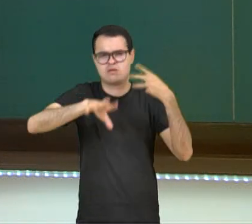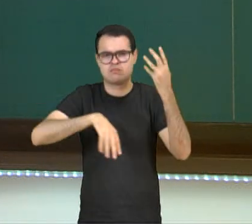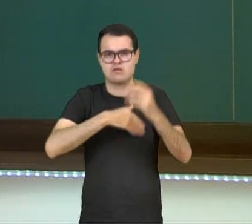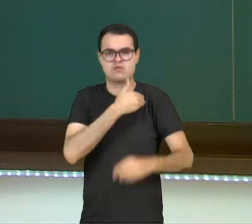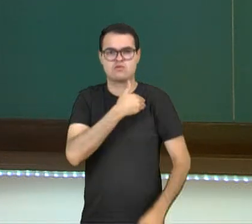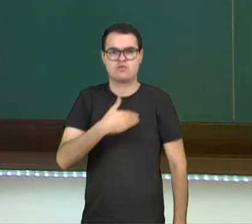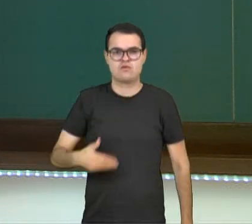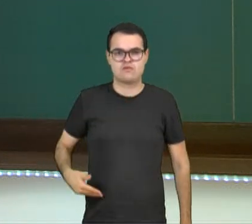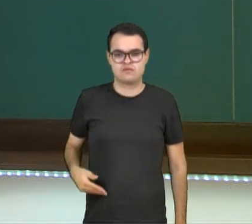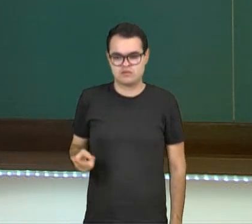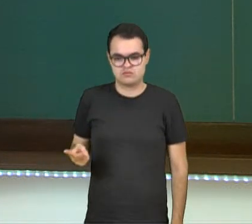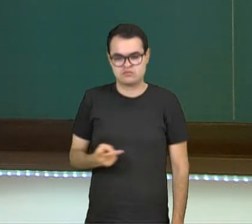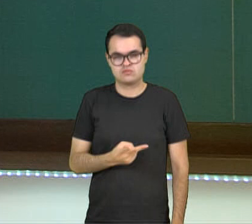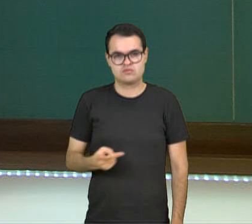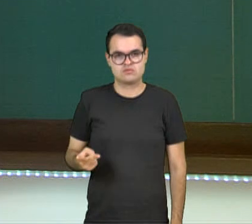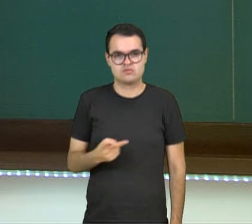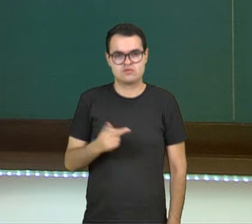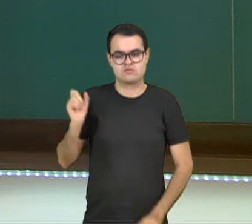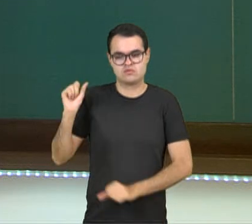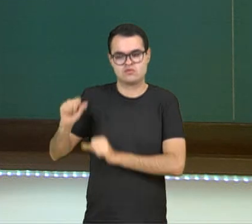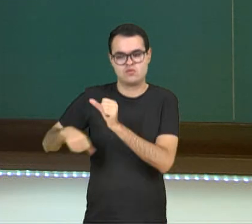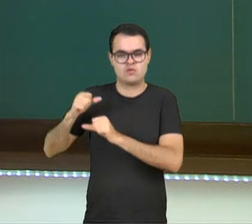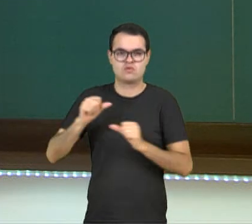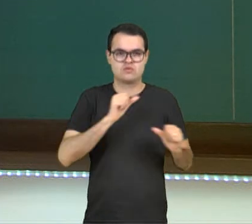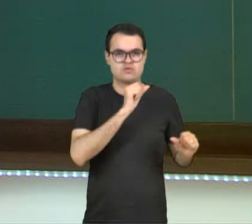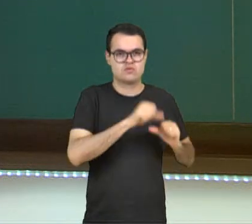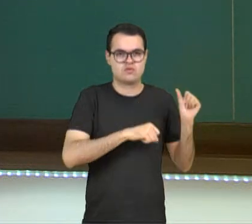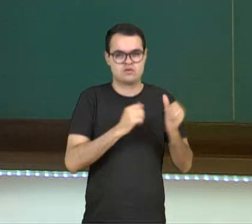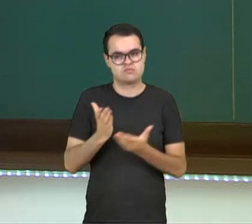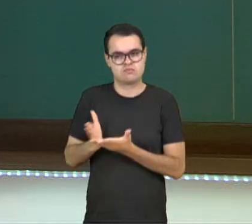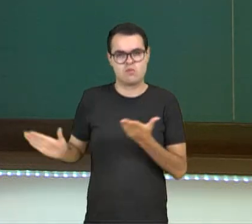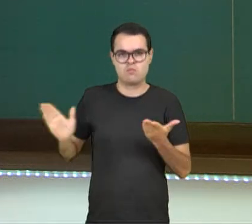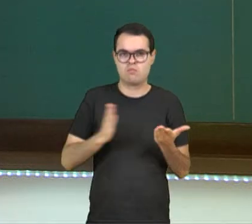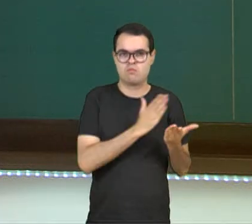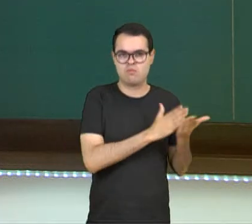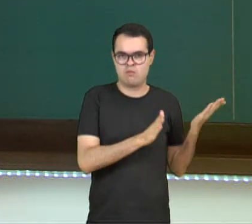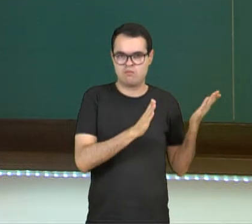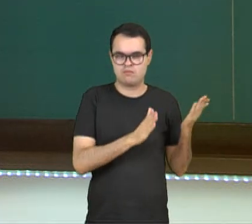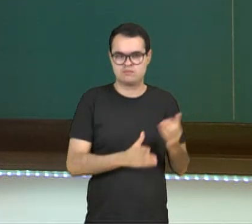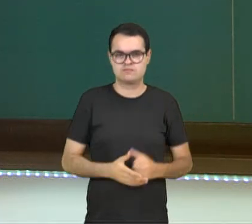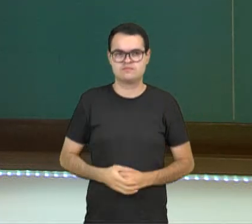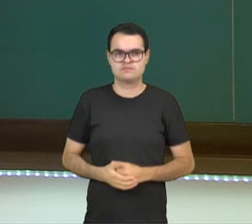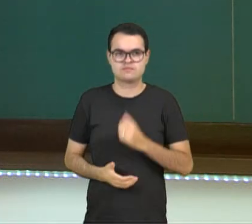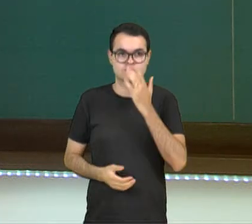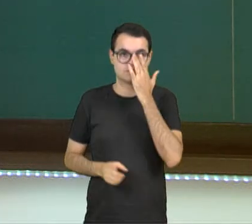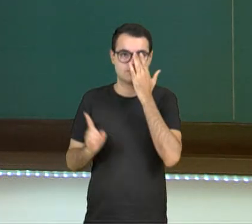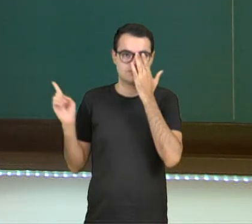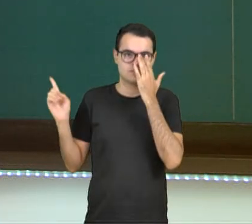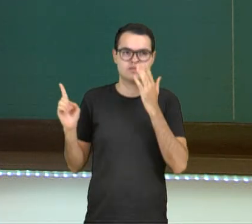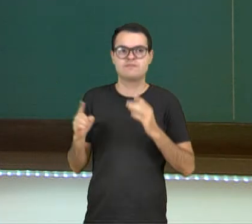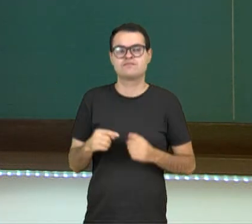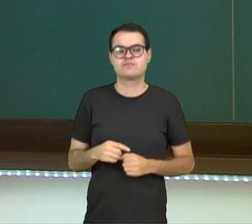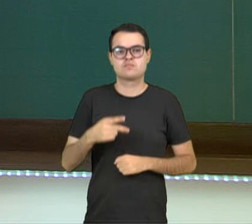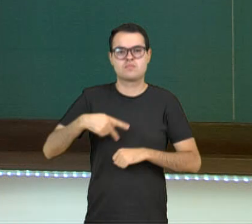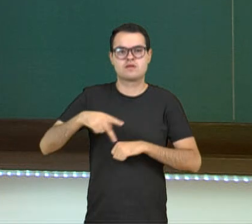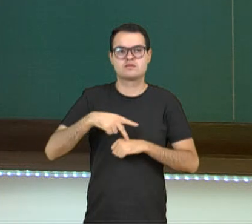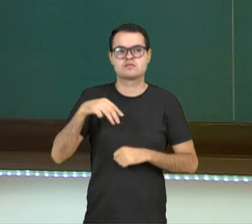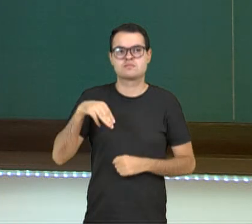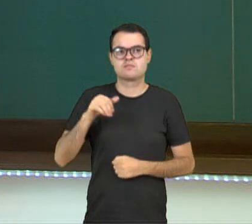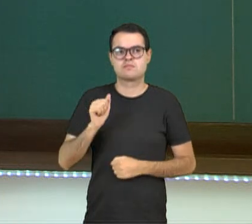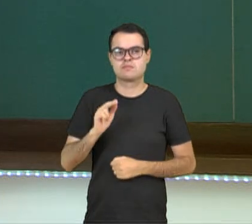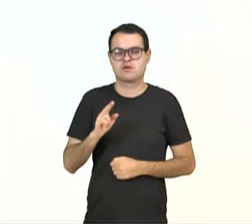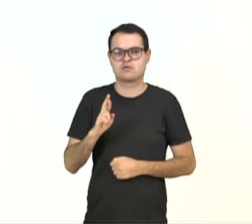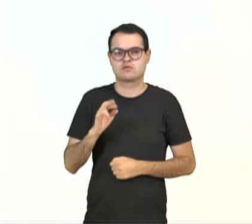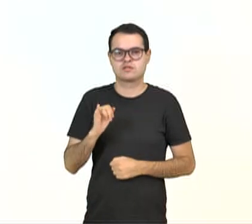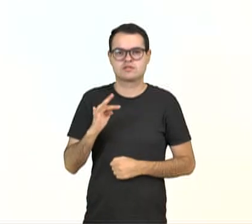que os governos da Tunísia e do Egito fossem depostos. Na Mauritânia, o que aconteceu?